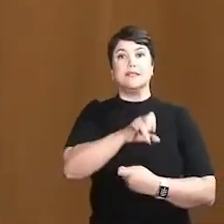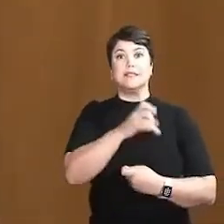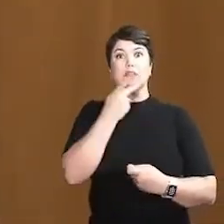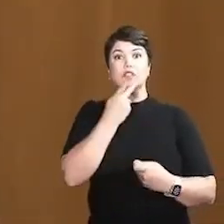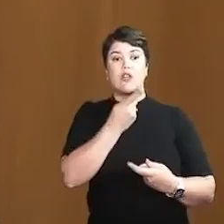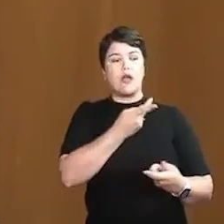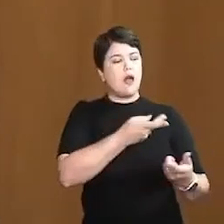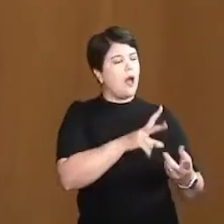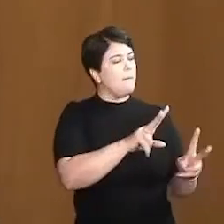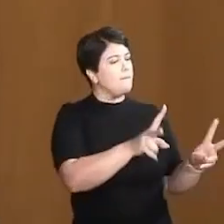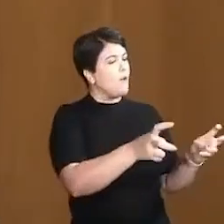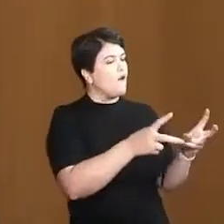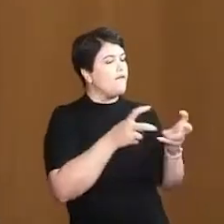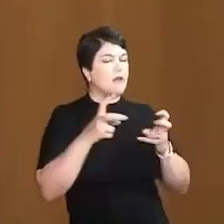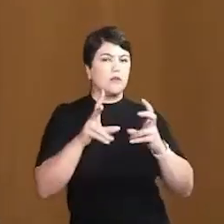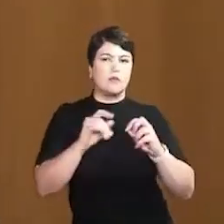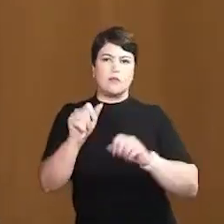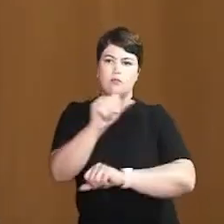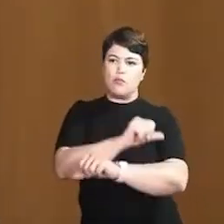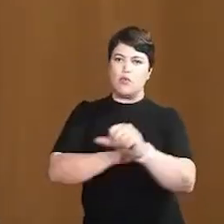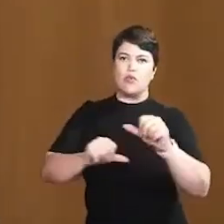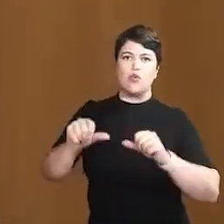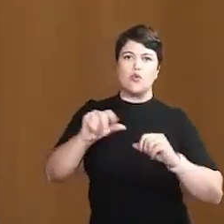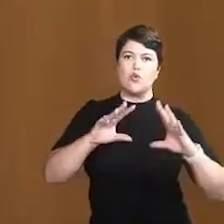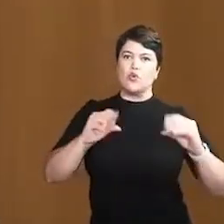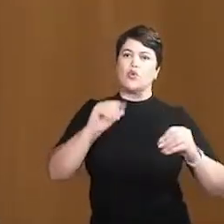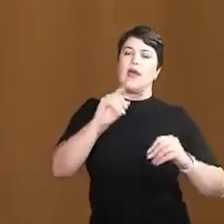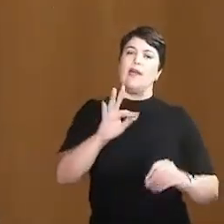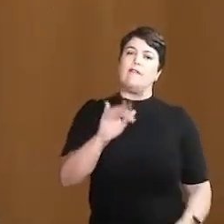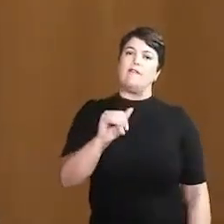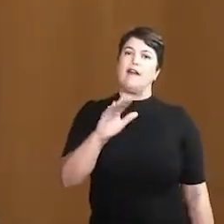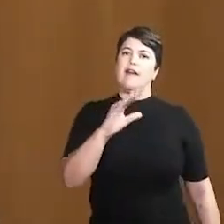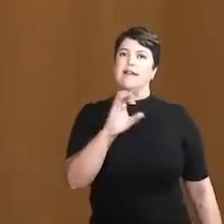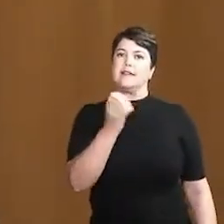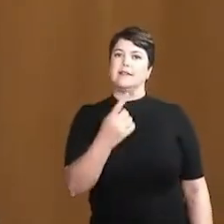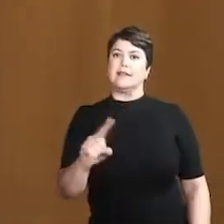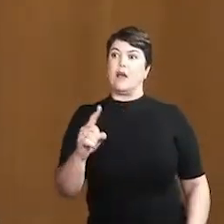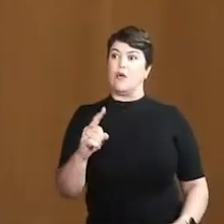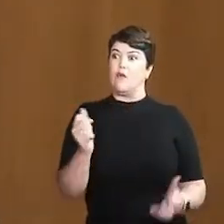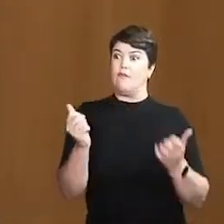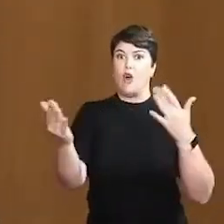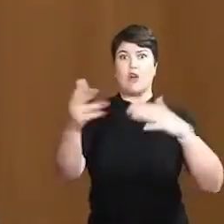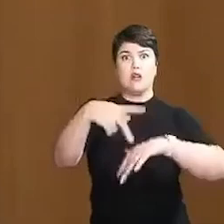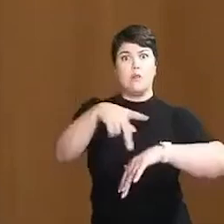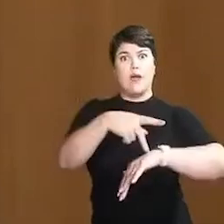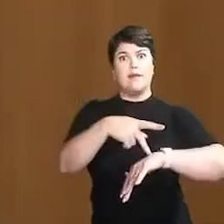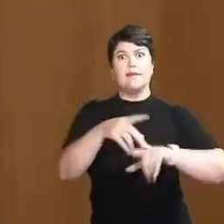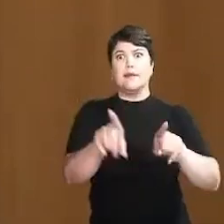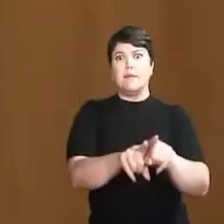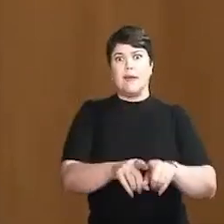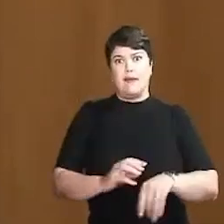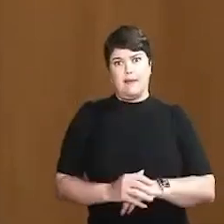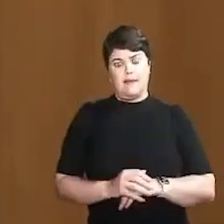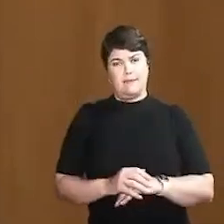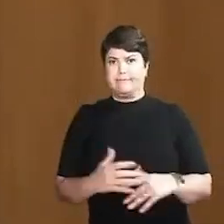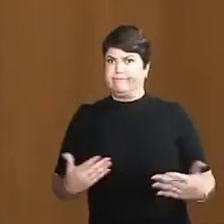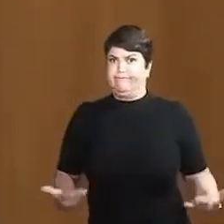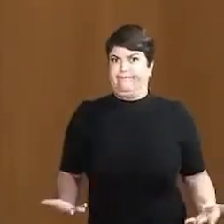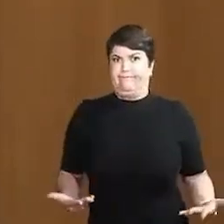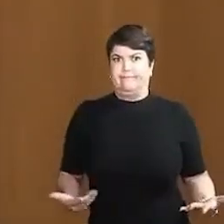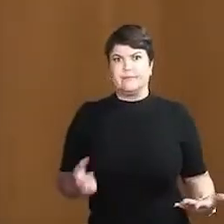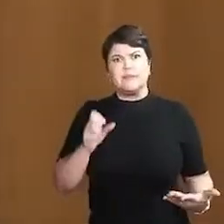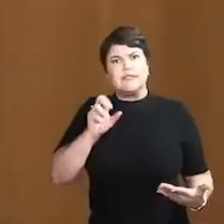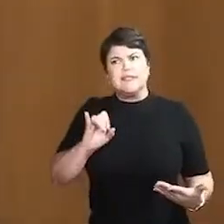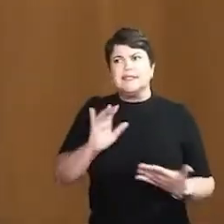nutrido e se transformado em facções transnacionais Ora se